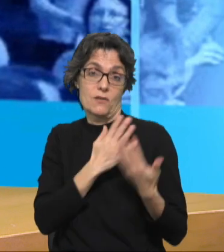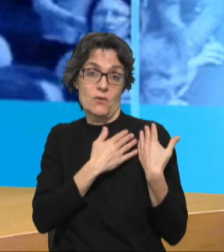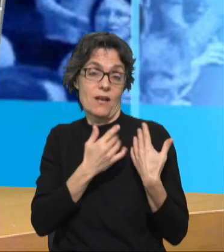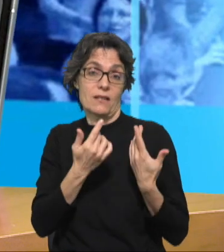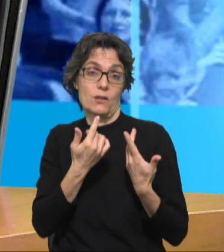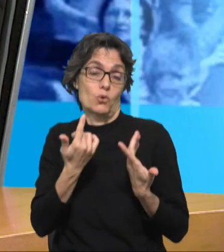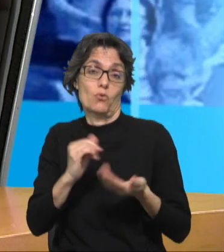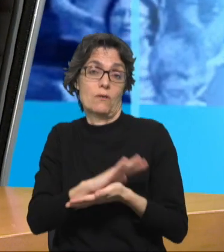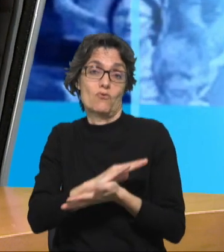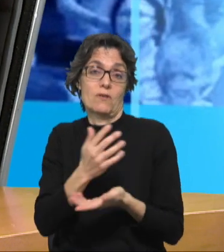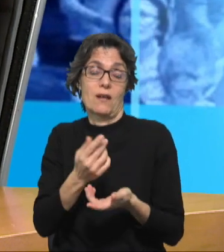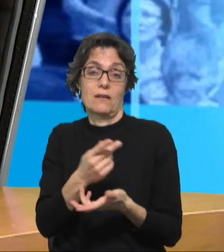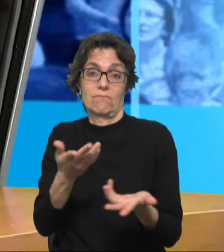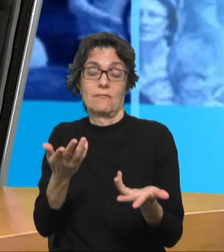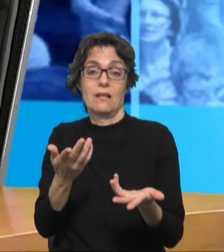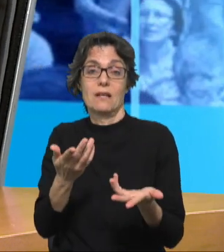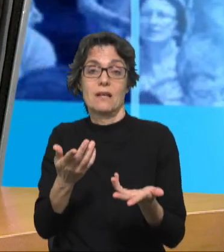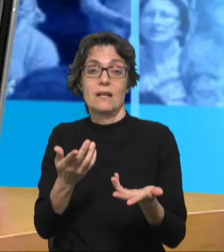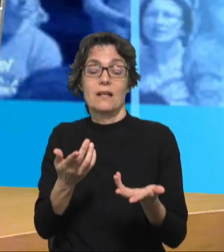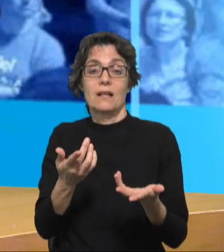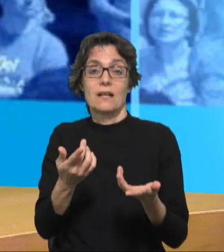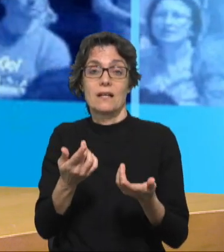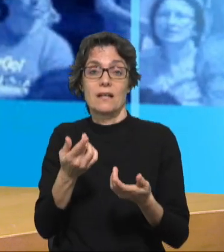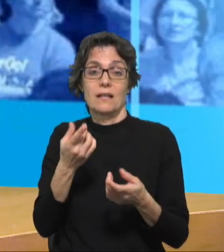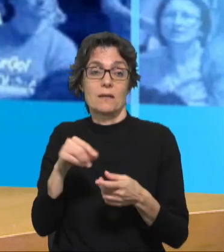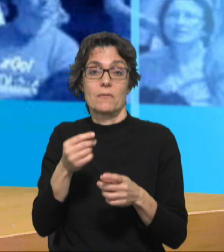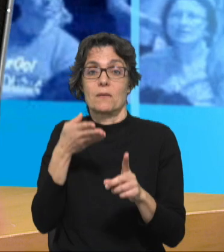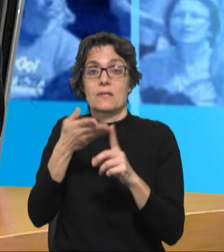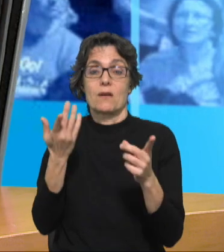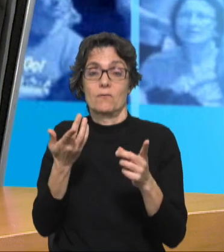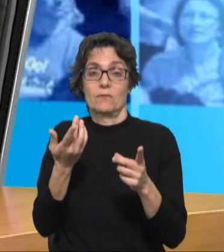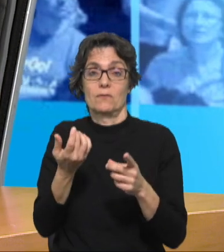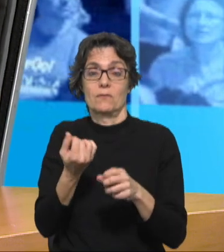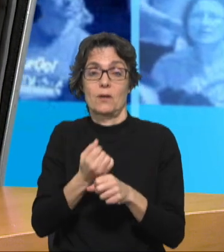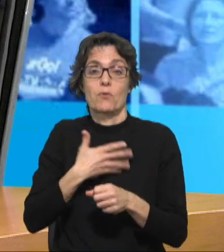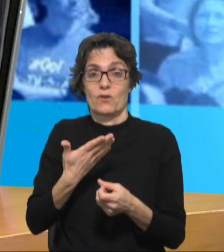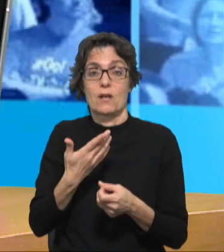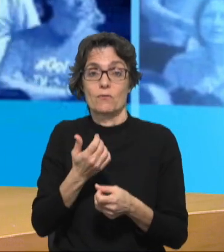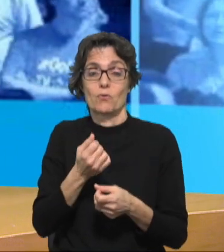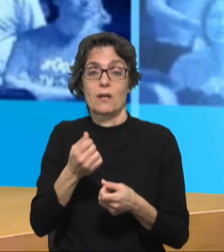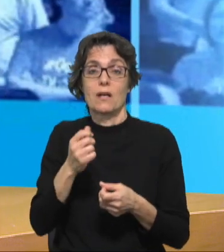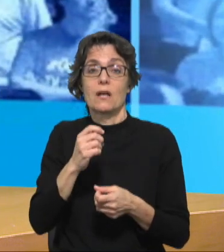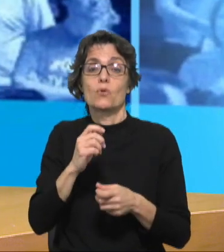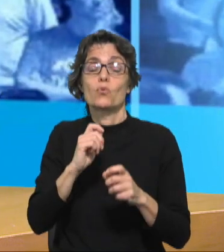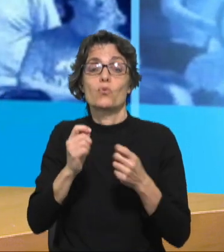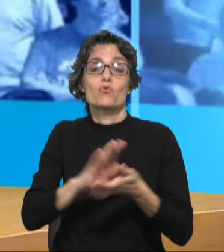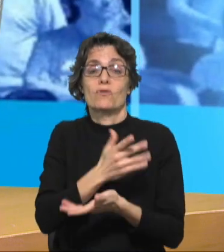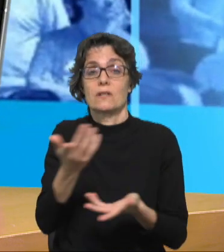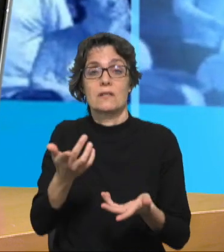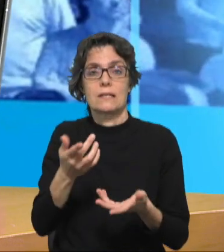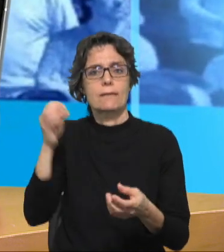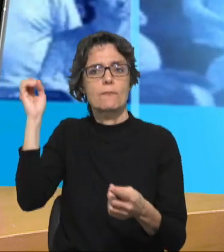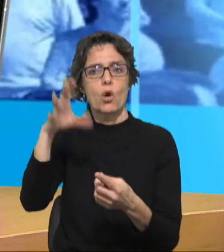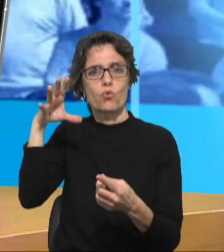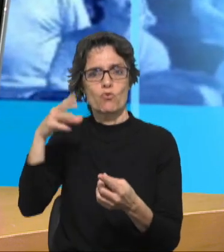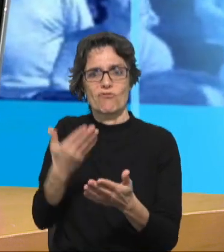é? Também um pouco a missão dos jornalistas, não é? Dar um pouco, focar a luz naquilo que importa